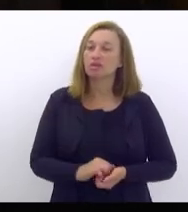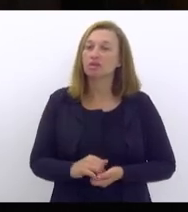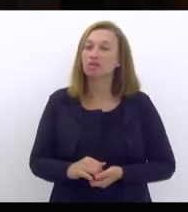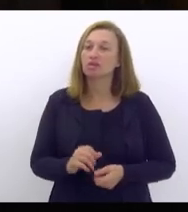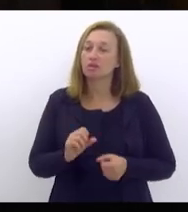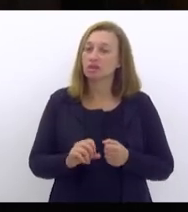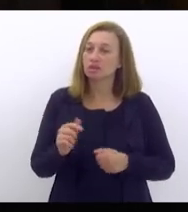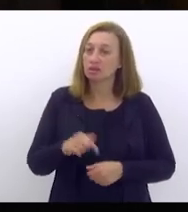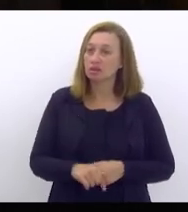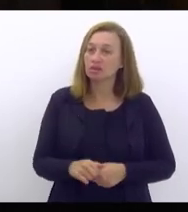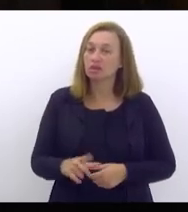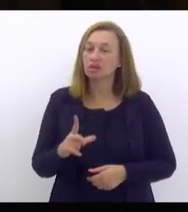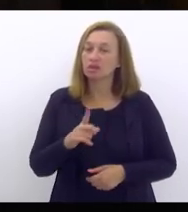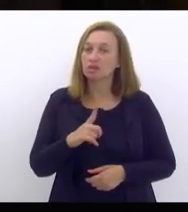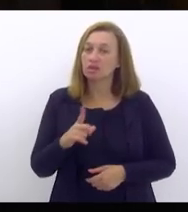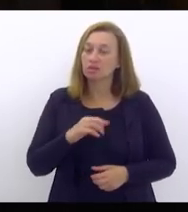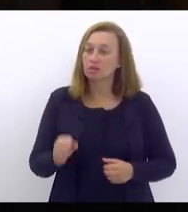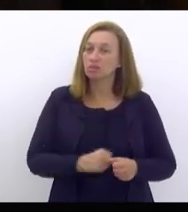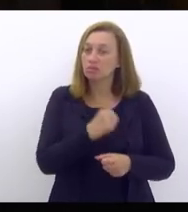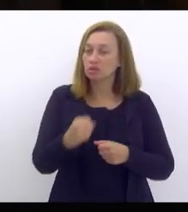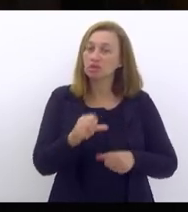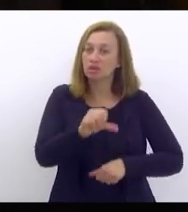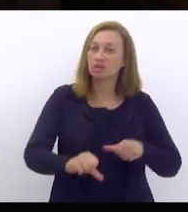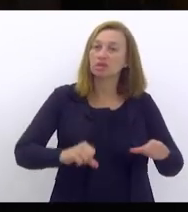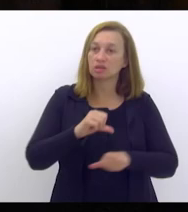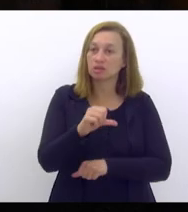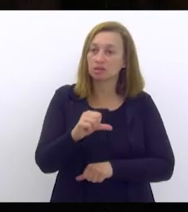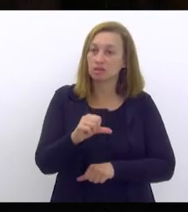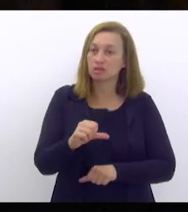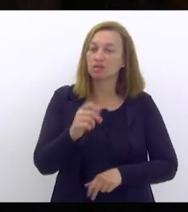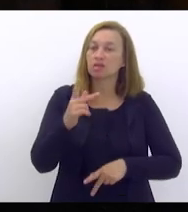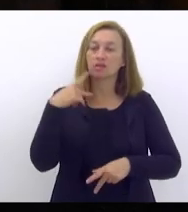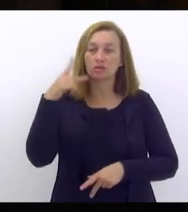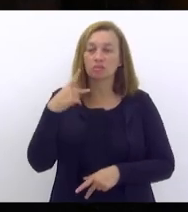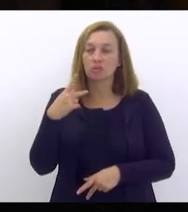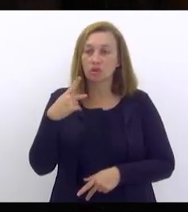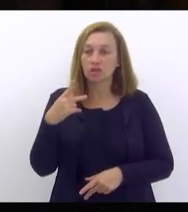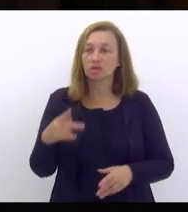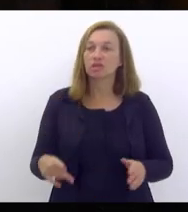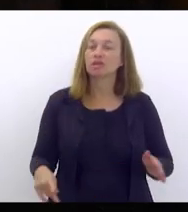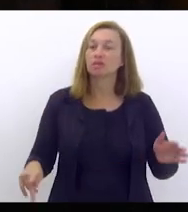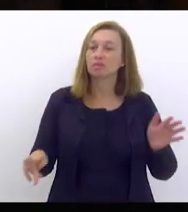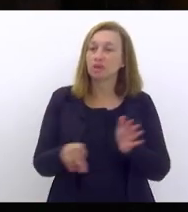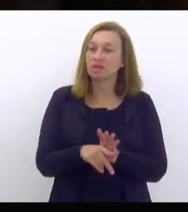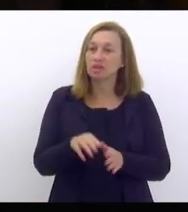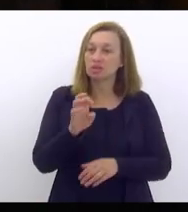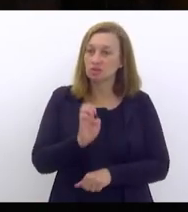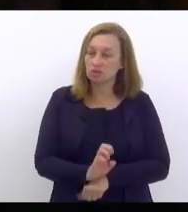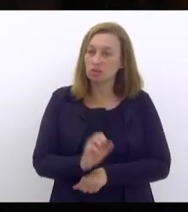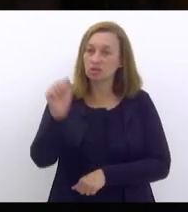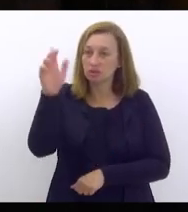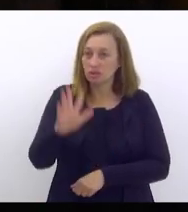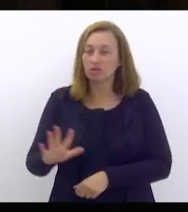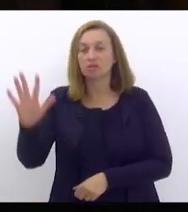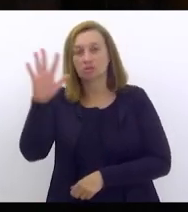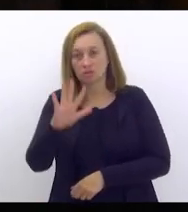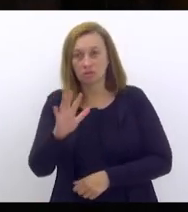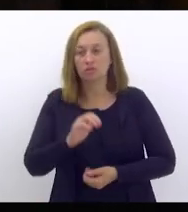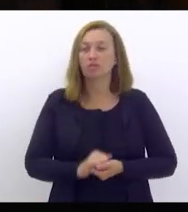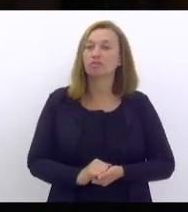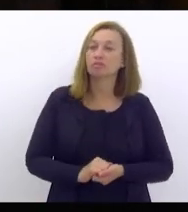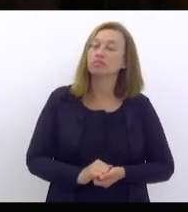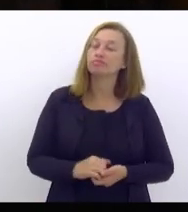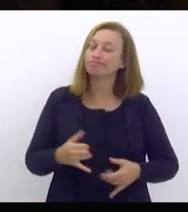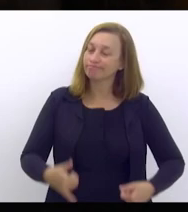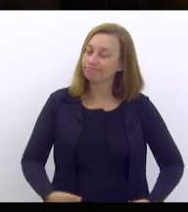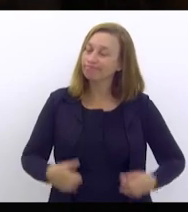fazendo aqui tem o potencial de se transformar em política do Estado, em política nacional. E isso muito